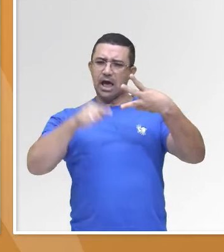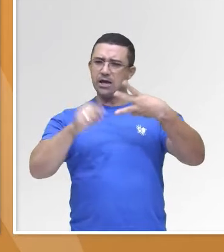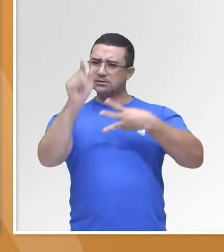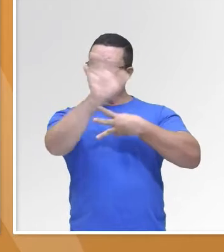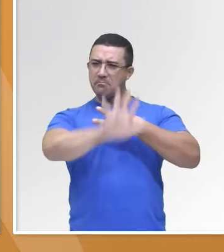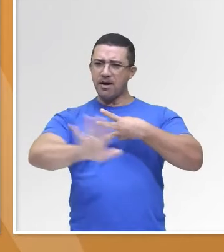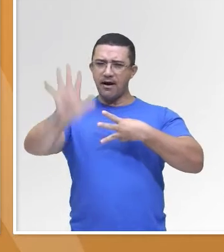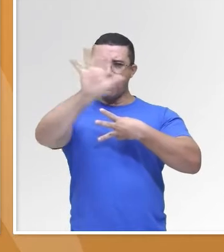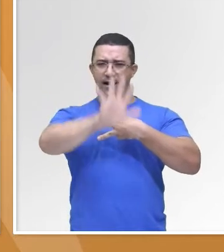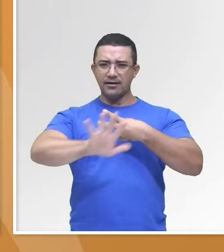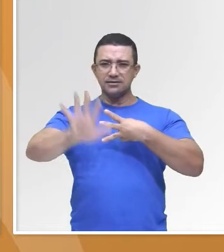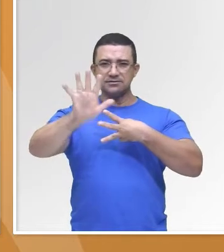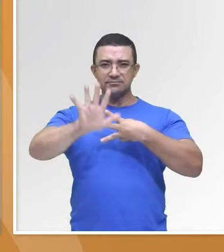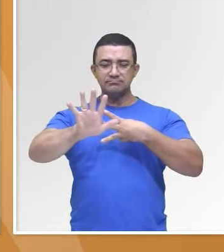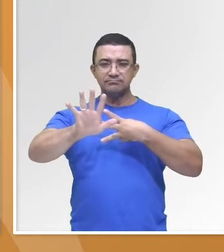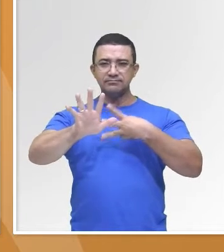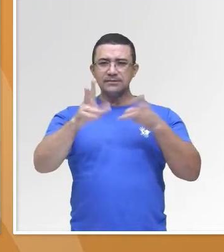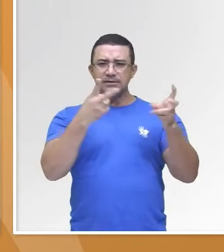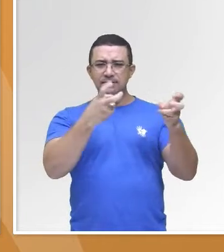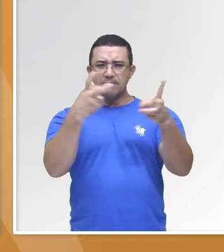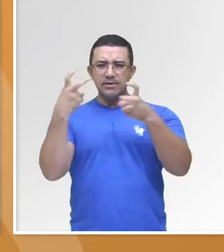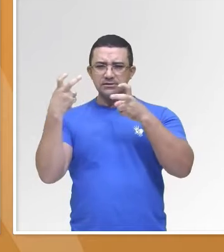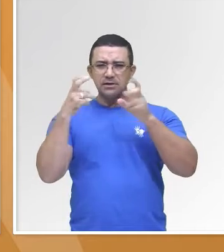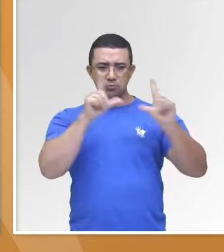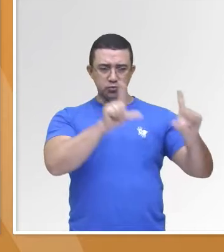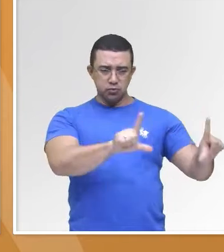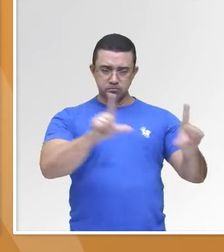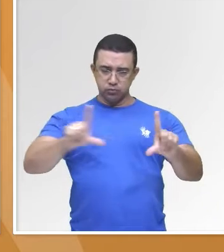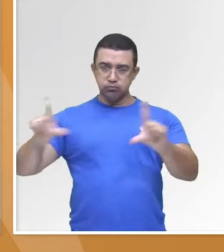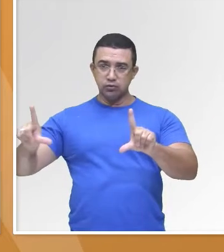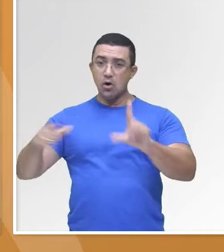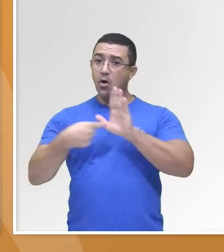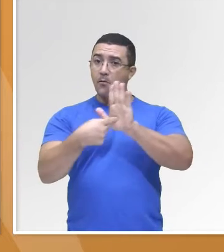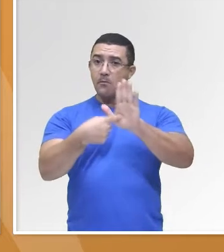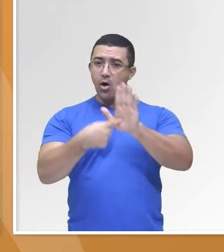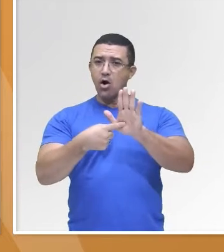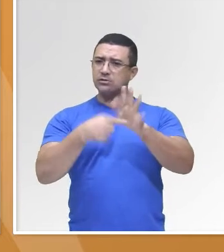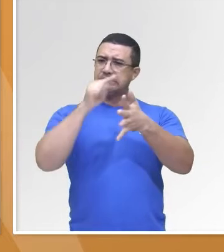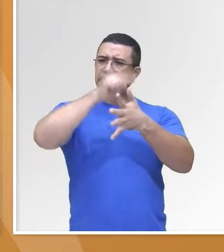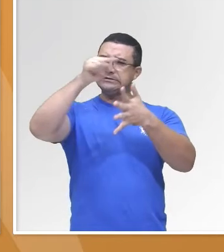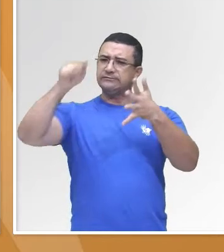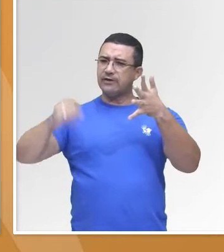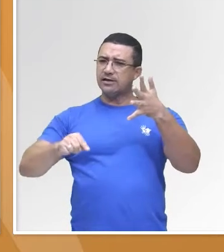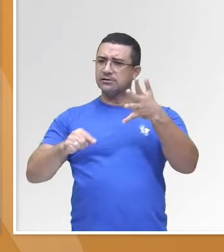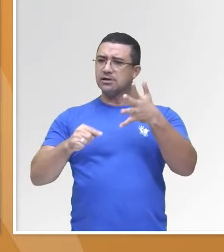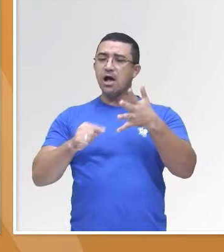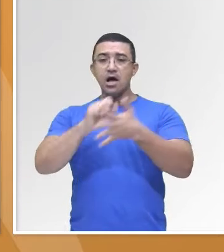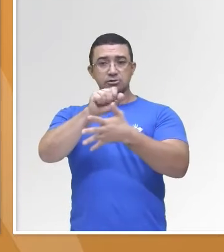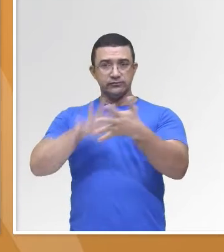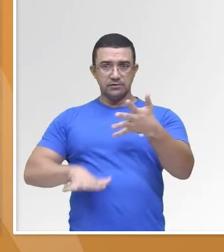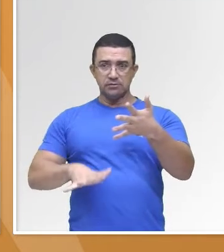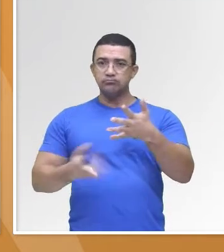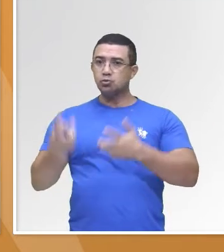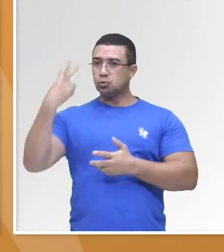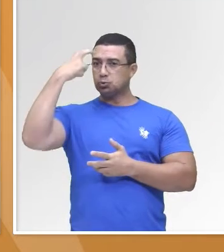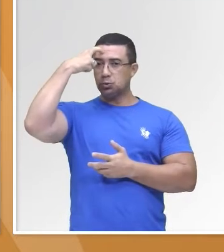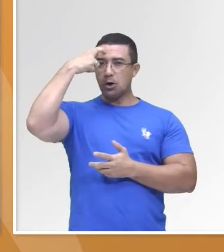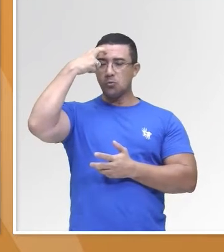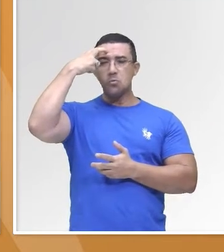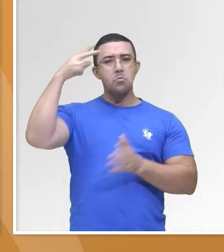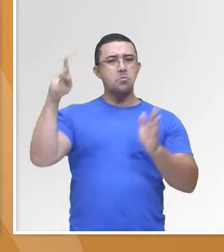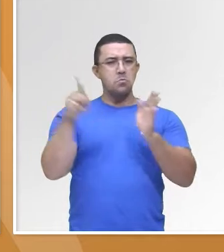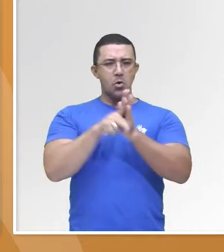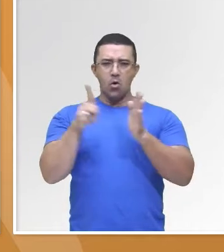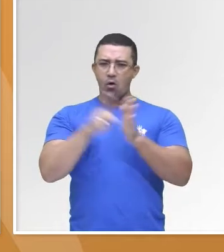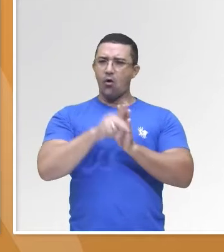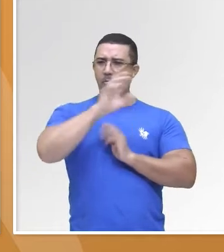imagens, tá? Então, observe as imagens que retratam as diversas atividades culturais existentes